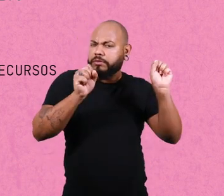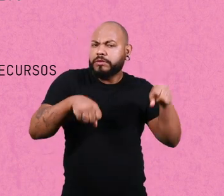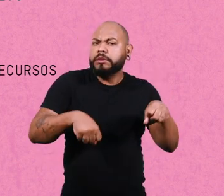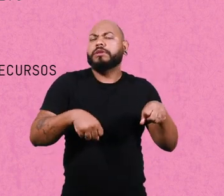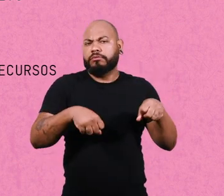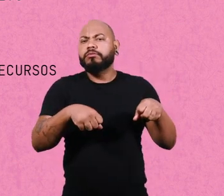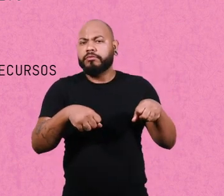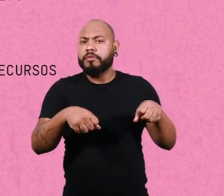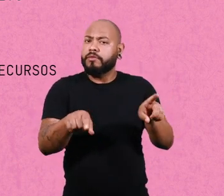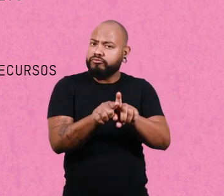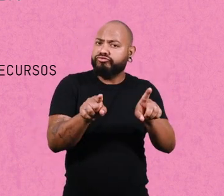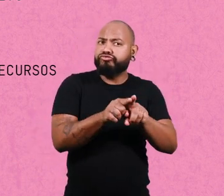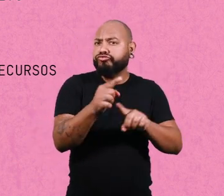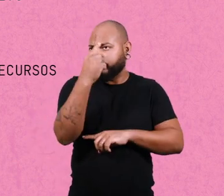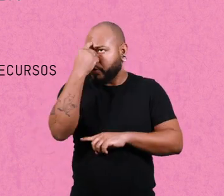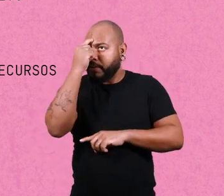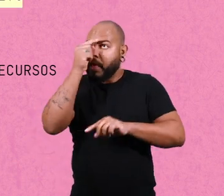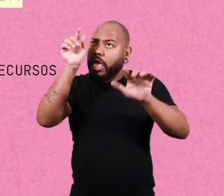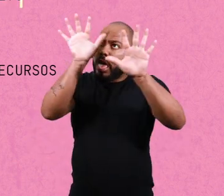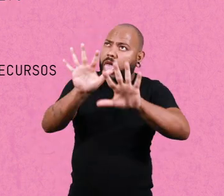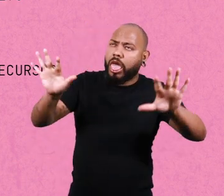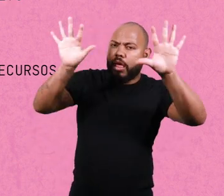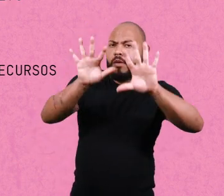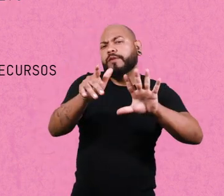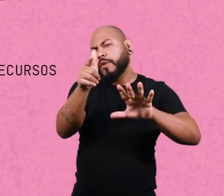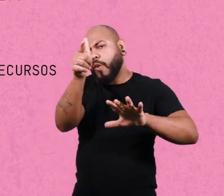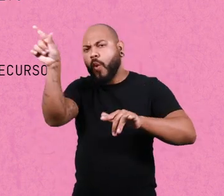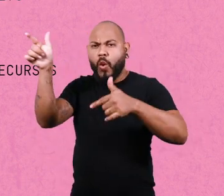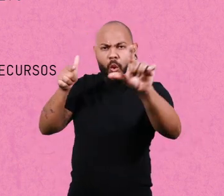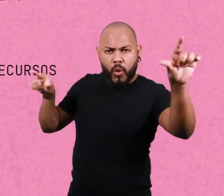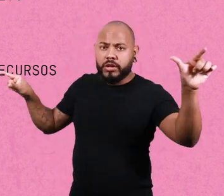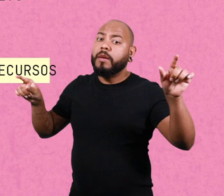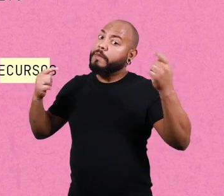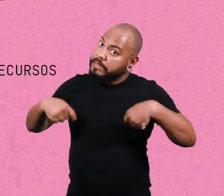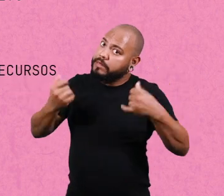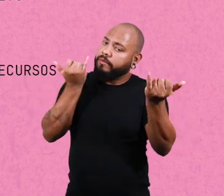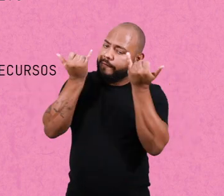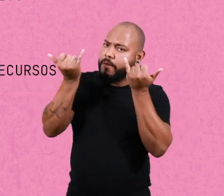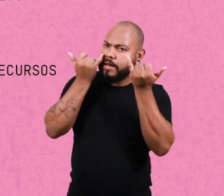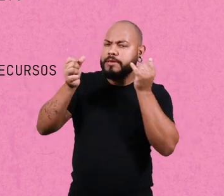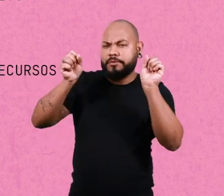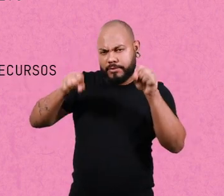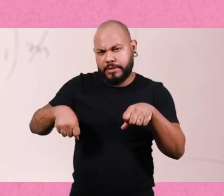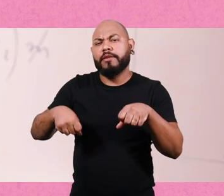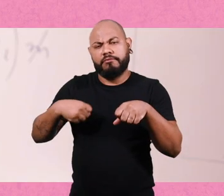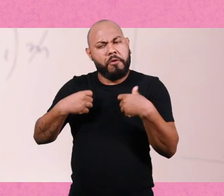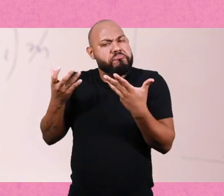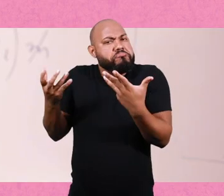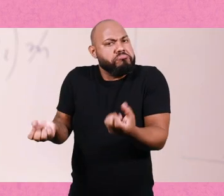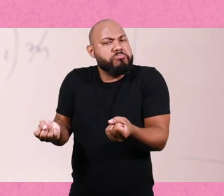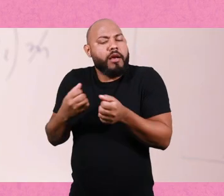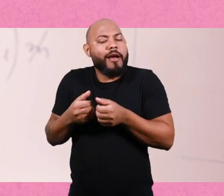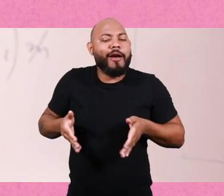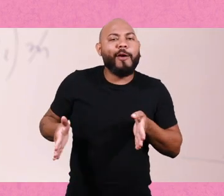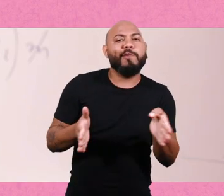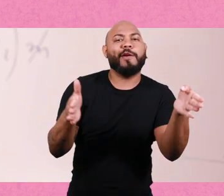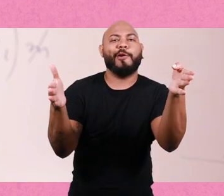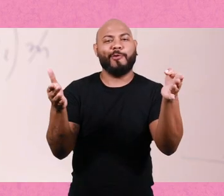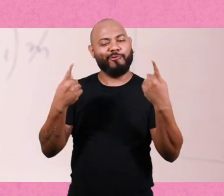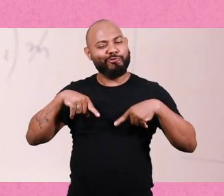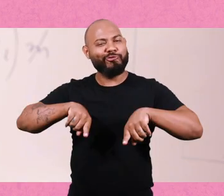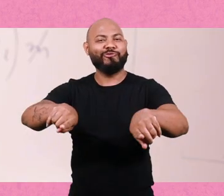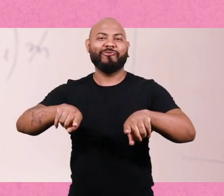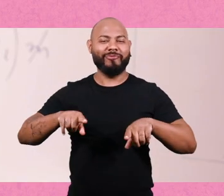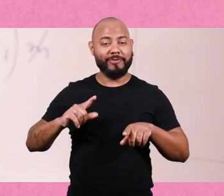psicodélicas ou de outras substâncias, né? Desde que haja também informação, né, a respeito. Caminham juntos, acho que as duas coisas,